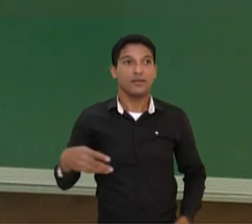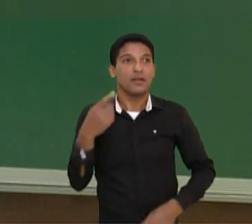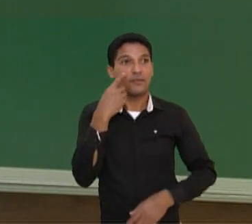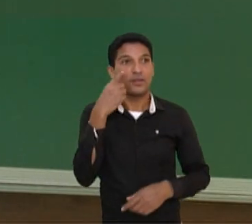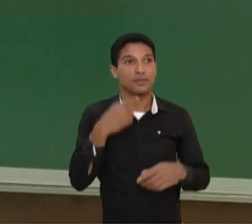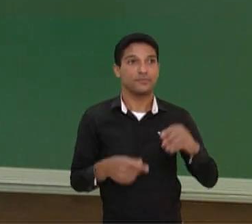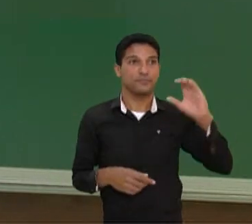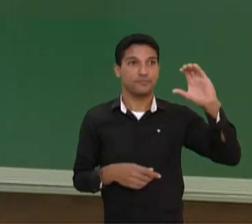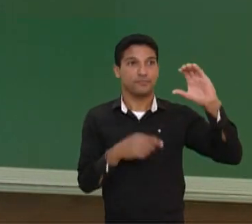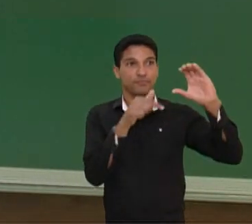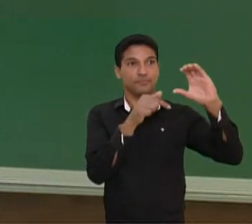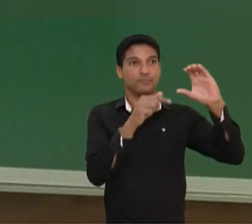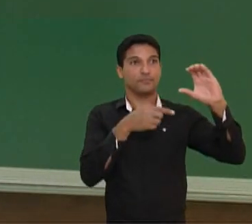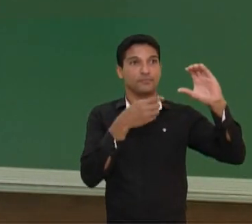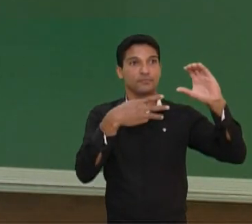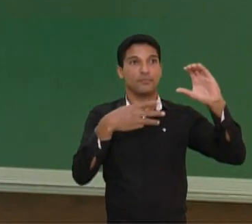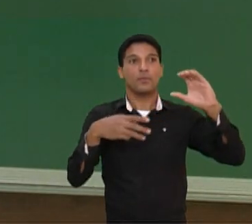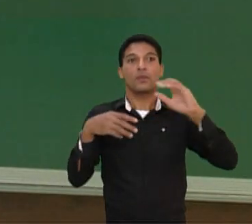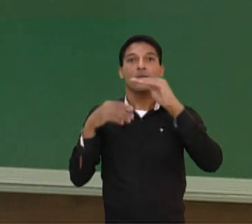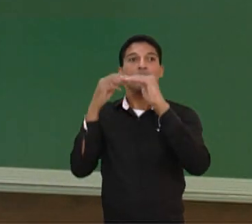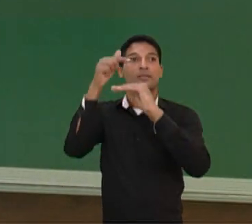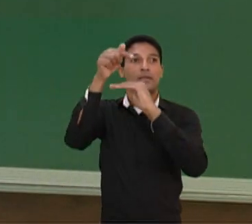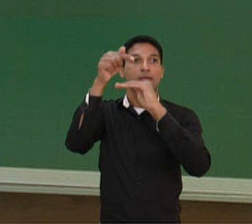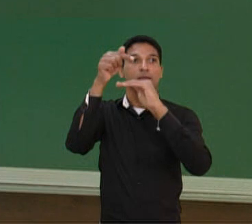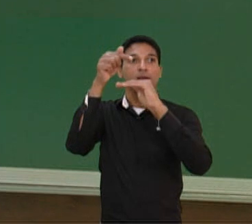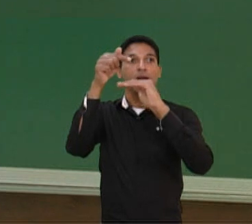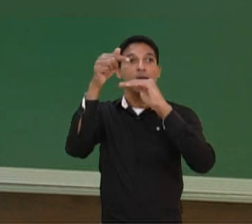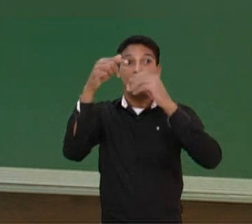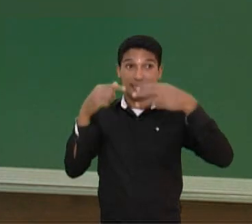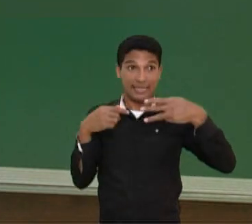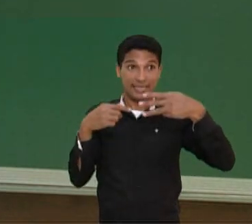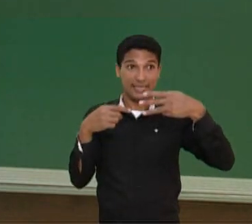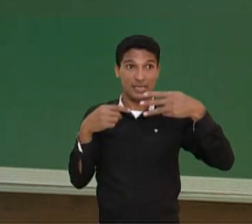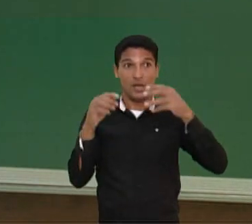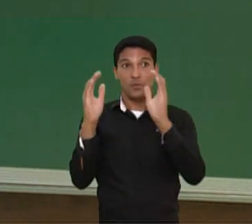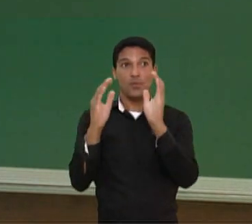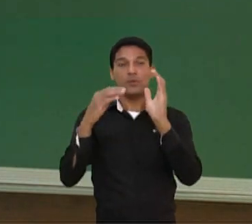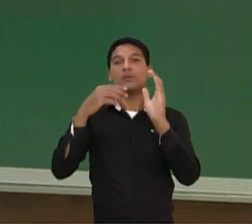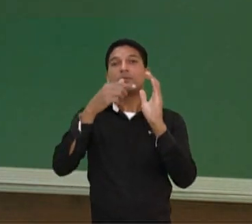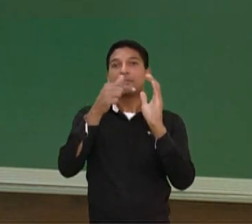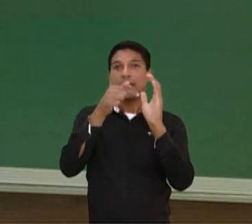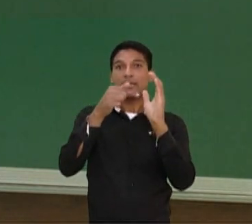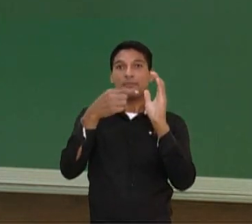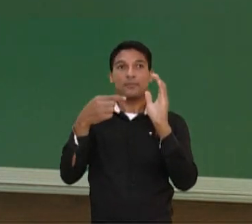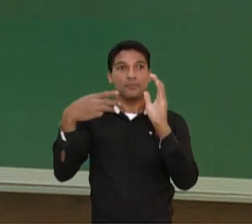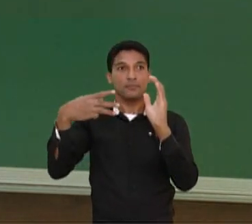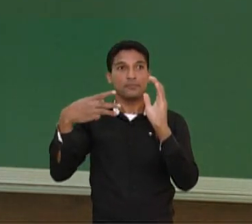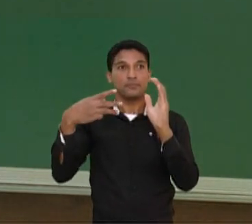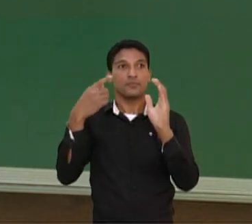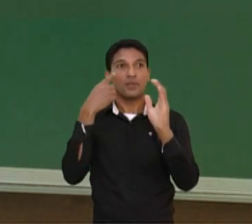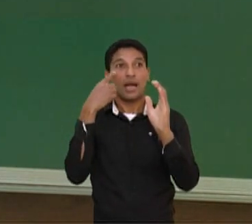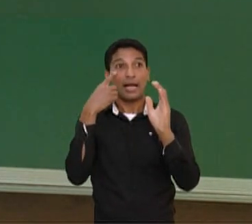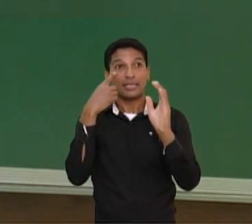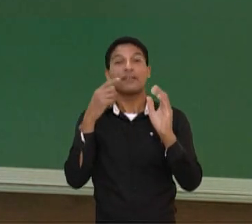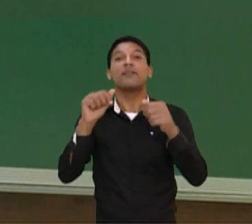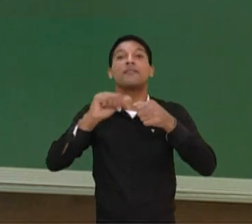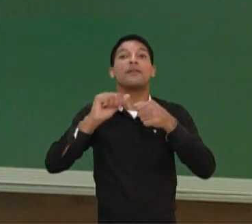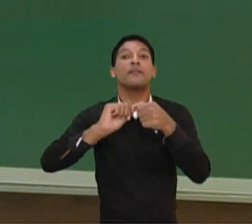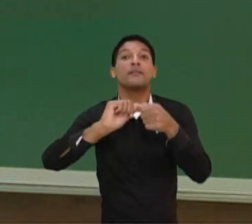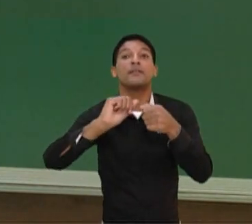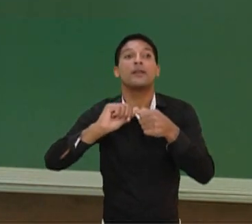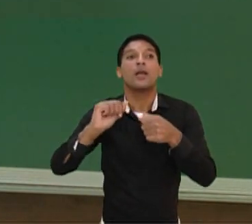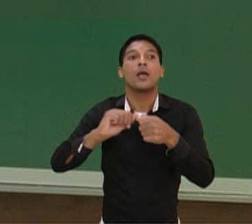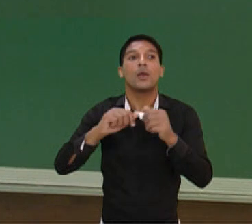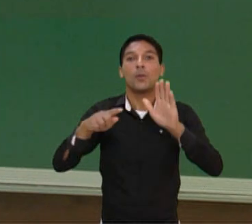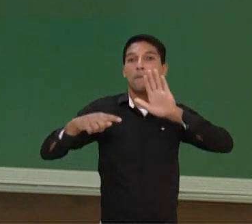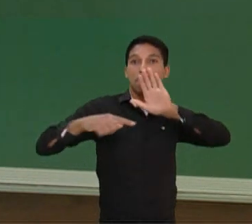3 fatorial, 7 menos 3 fatorial, usando a formulazinha aqui da combinação. Aqui eu vou fazer essa